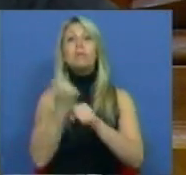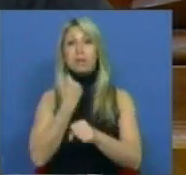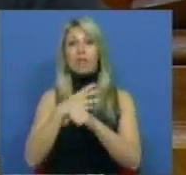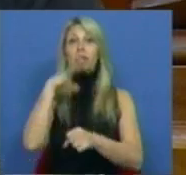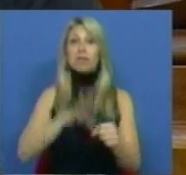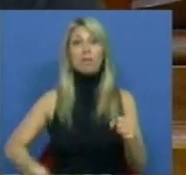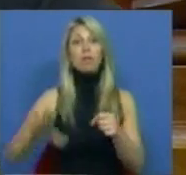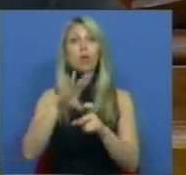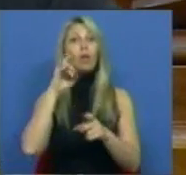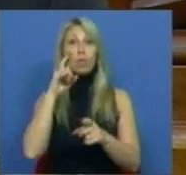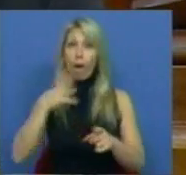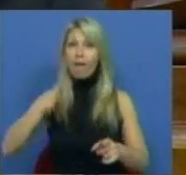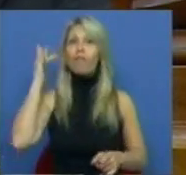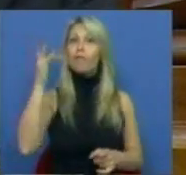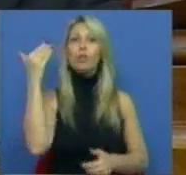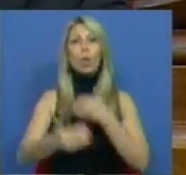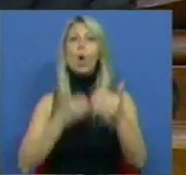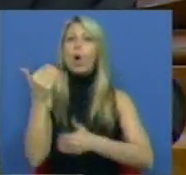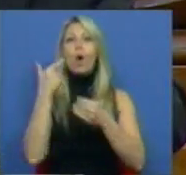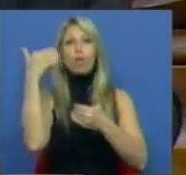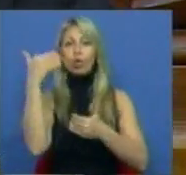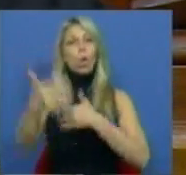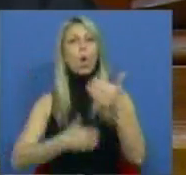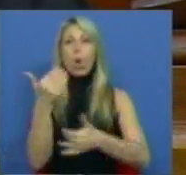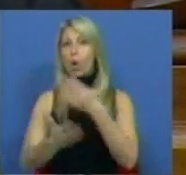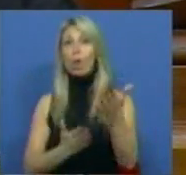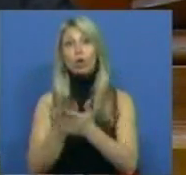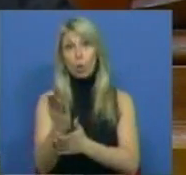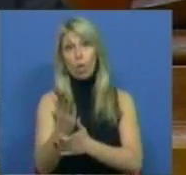futuro. O resto, senhoras e senhores deputados do Partido Socialista,